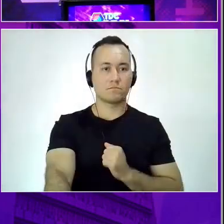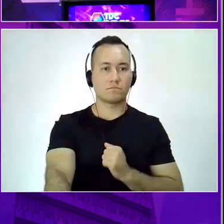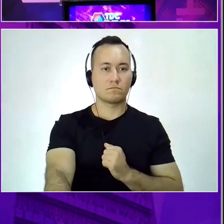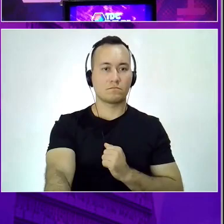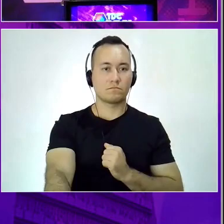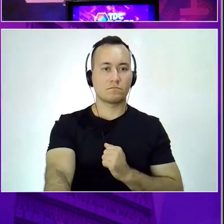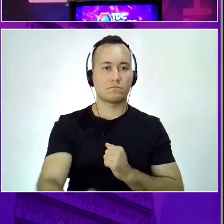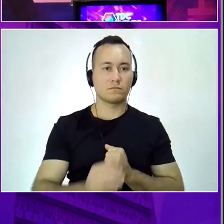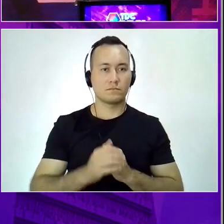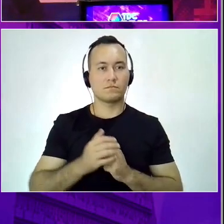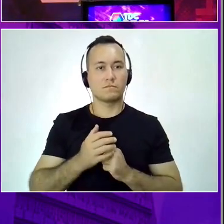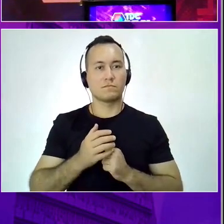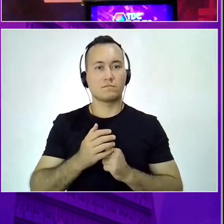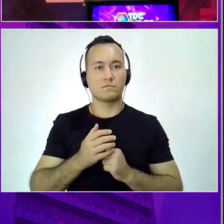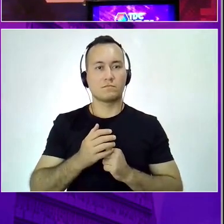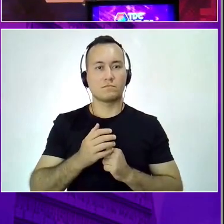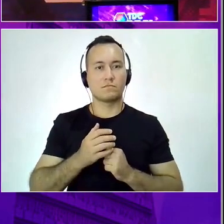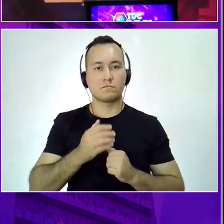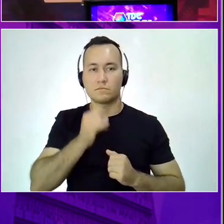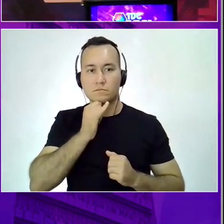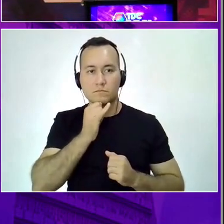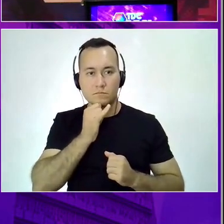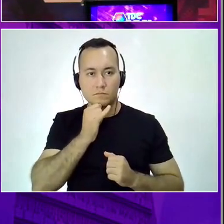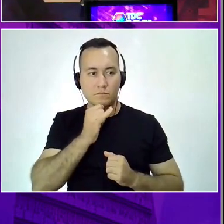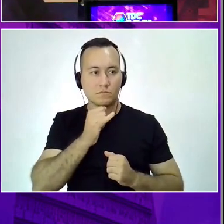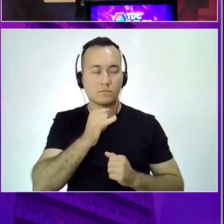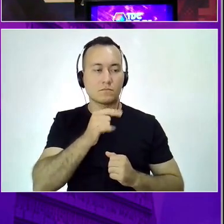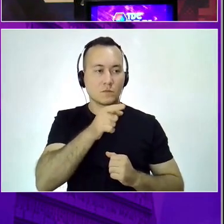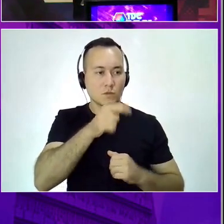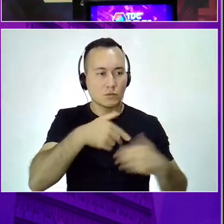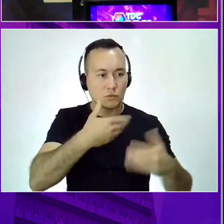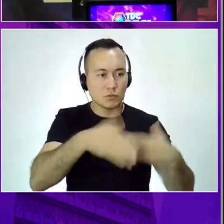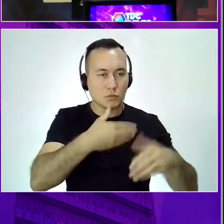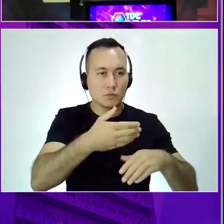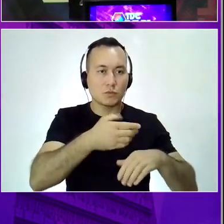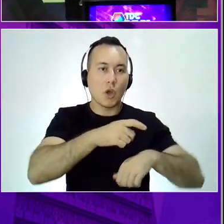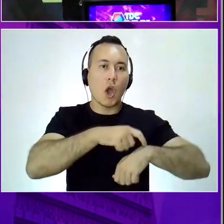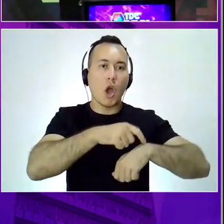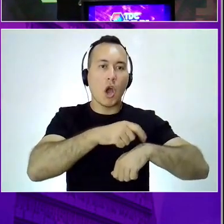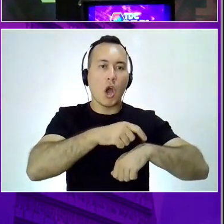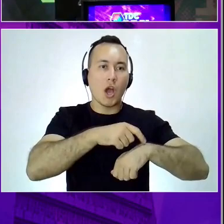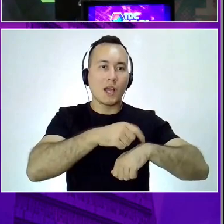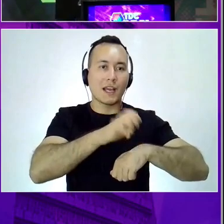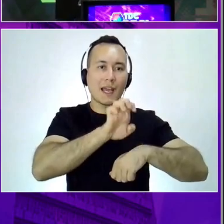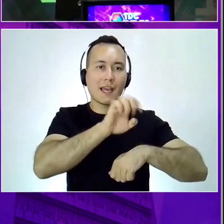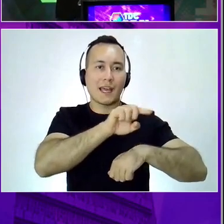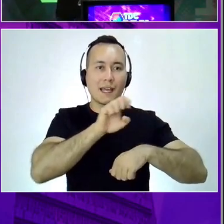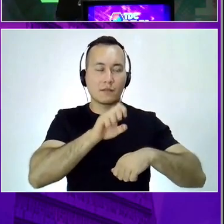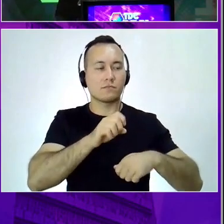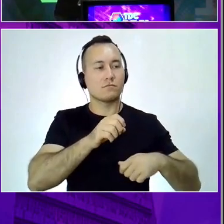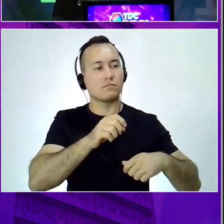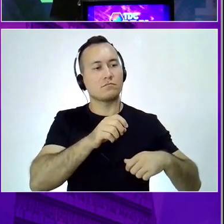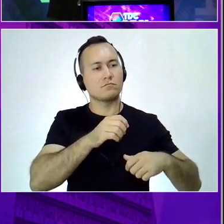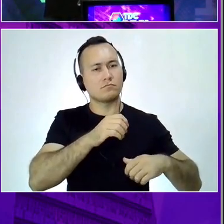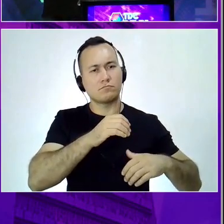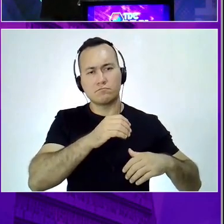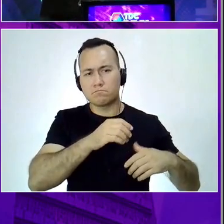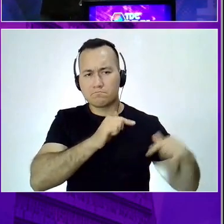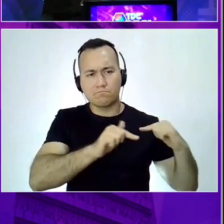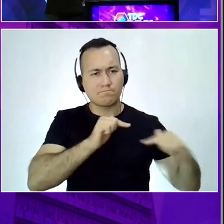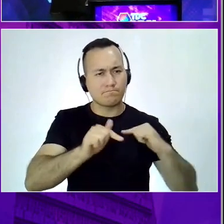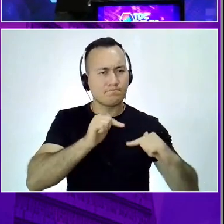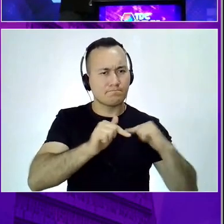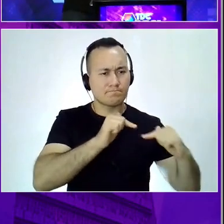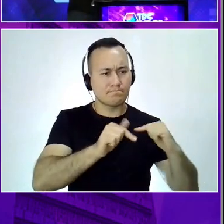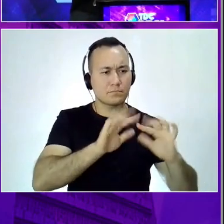lá, faz uma horinha extra, não sei o que mais lá, se concentra. Aí chega na sexta-feira, o cara faz, ó, a gente não vai subir esse código agora, porque tem outra coisa